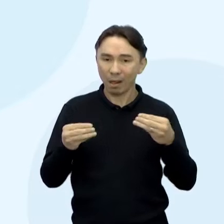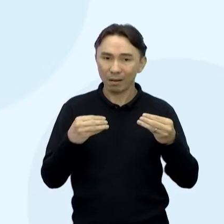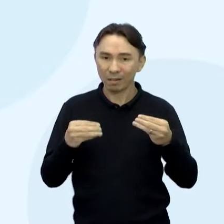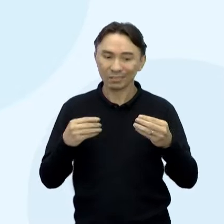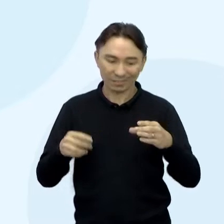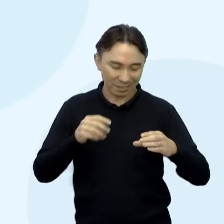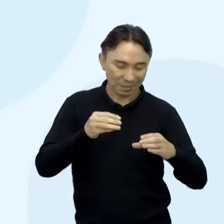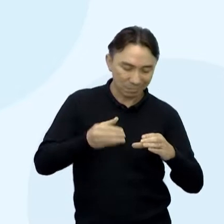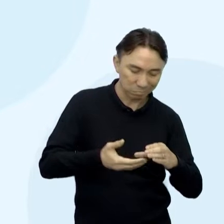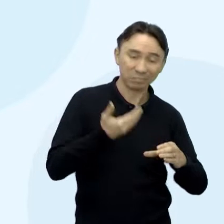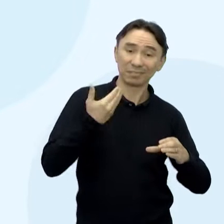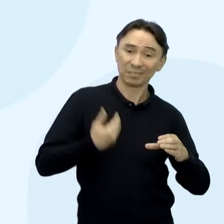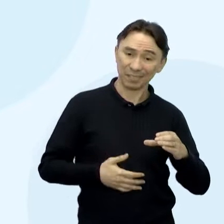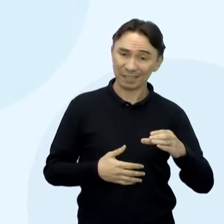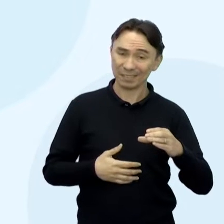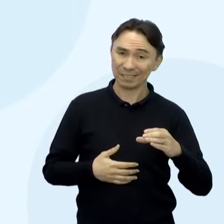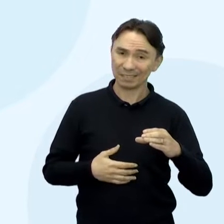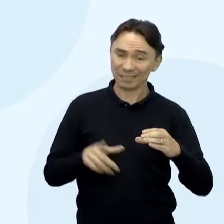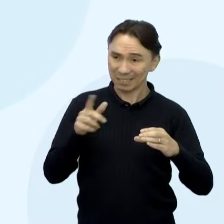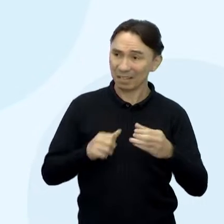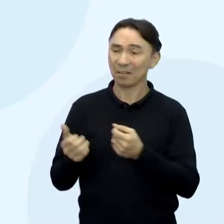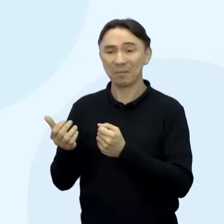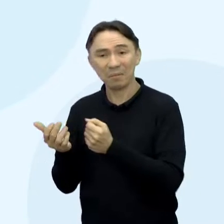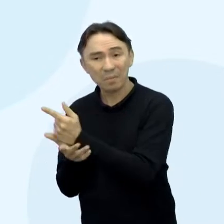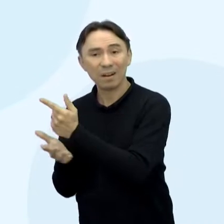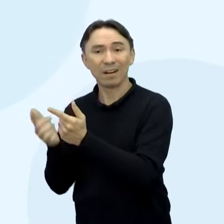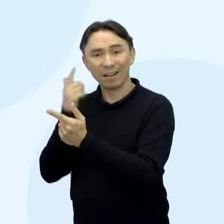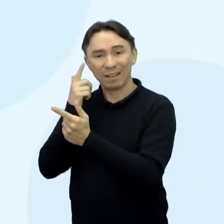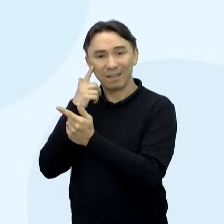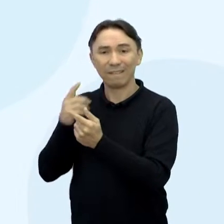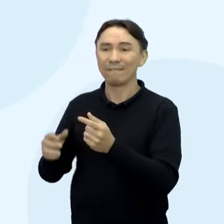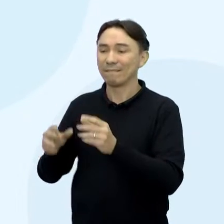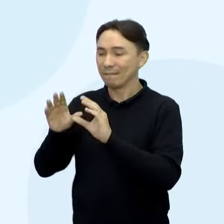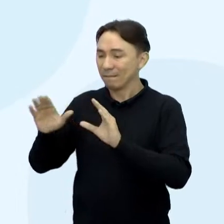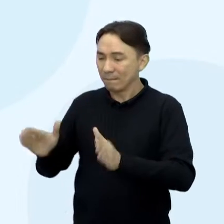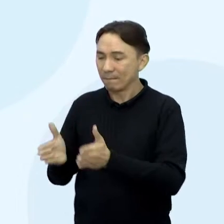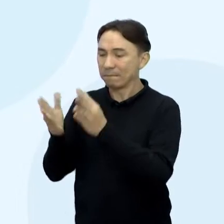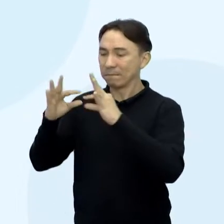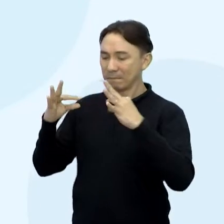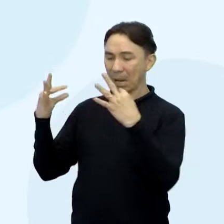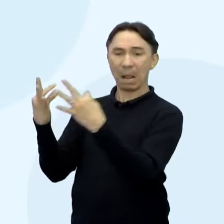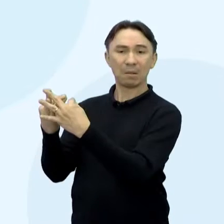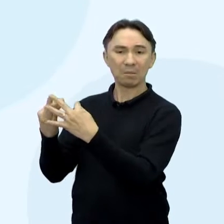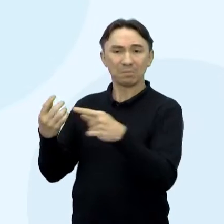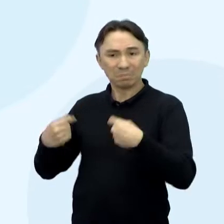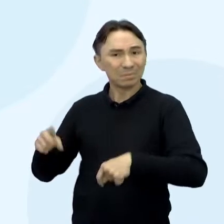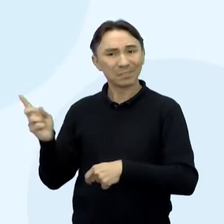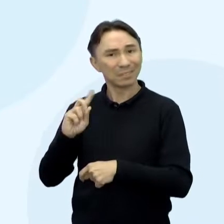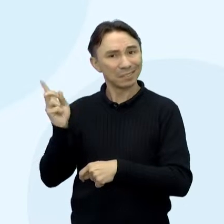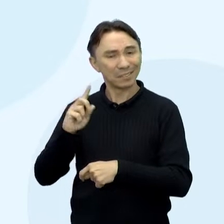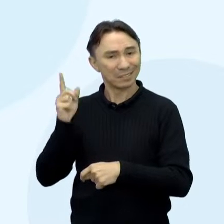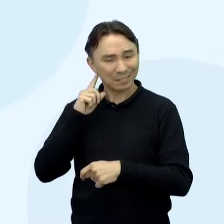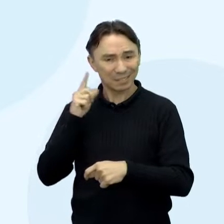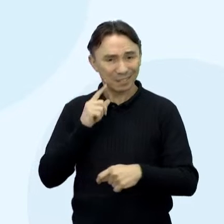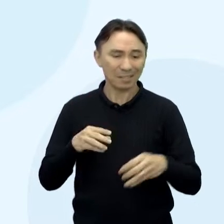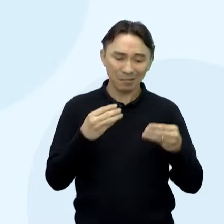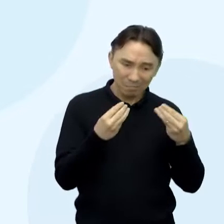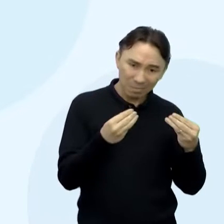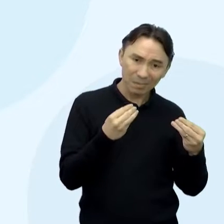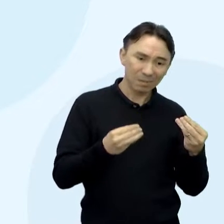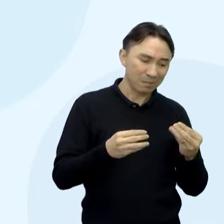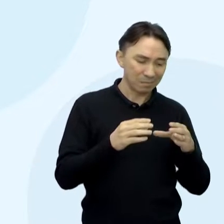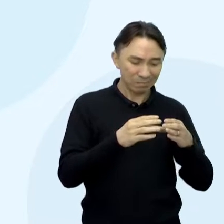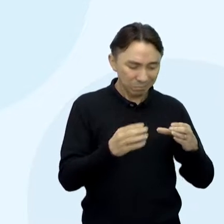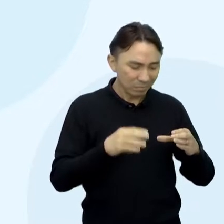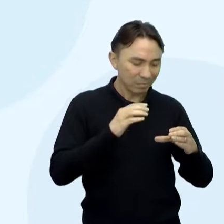você comprar um vaso, reutilize esse pote para colocar as suas plantinhas, fazer a sua horta caseira. Nós